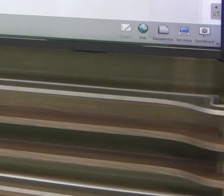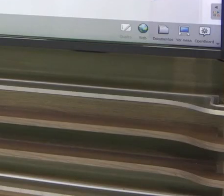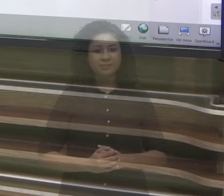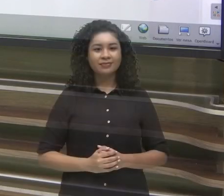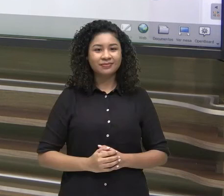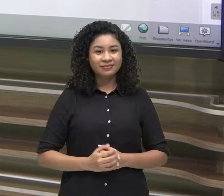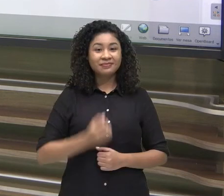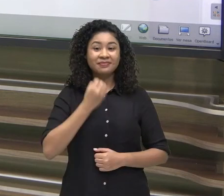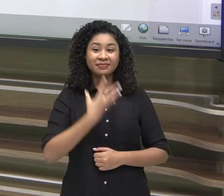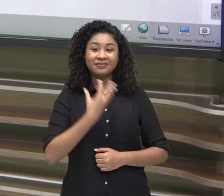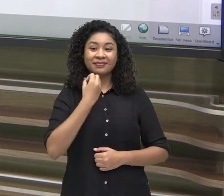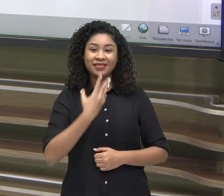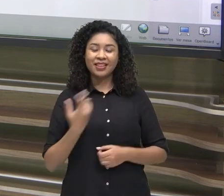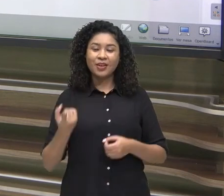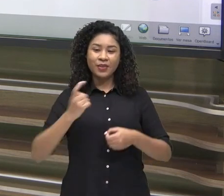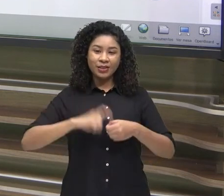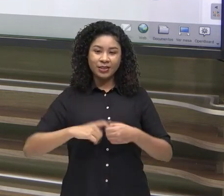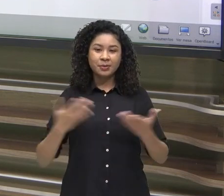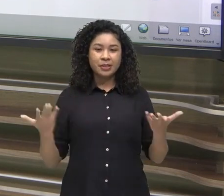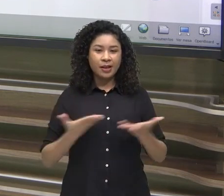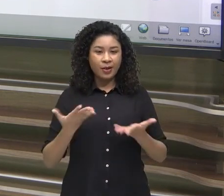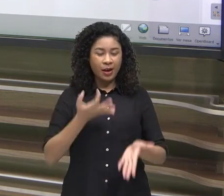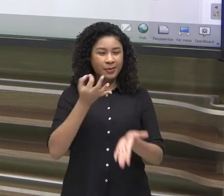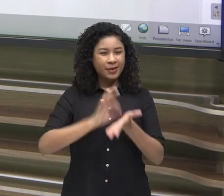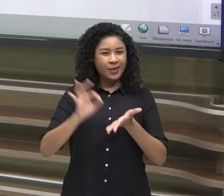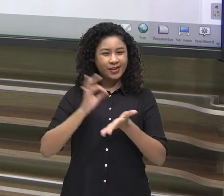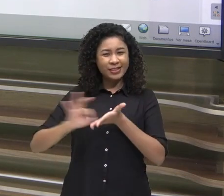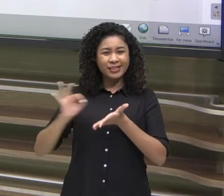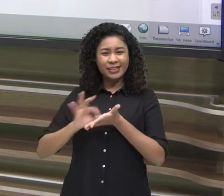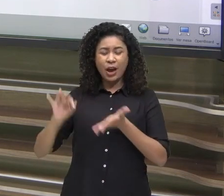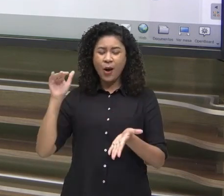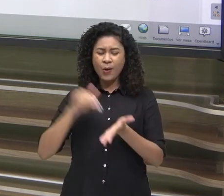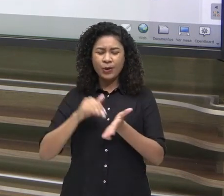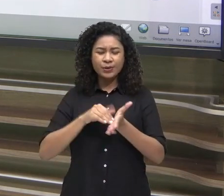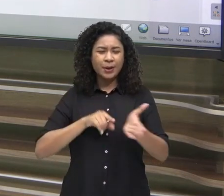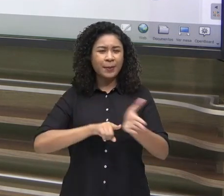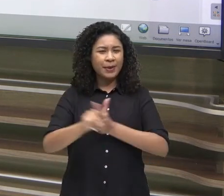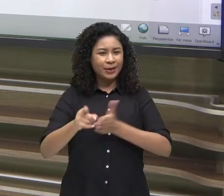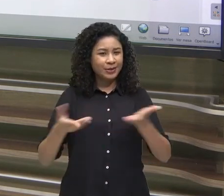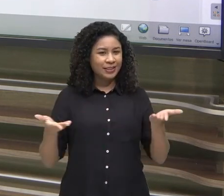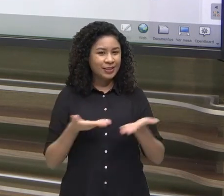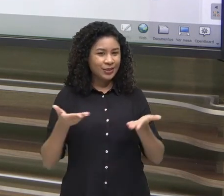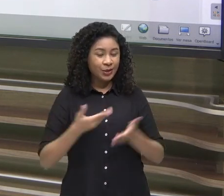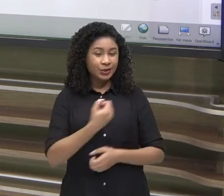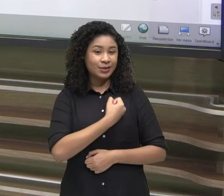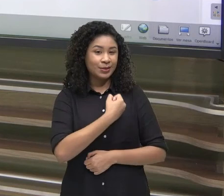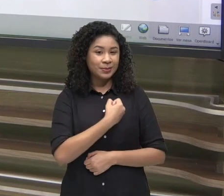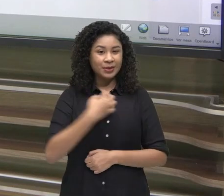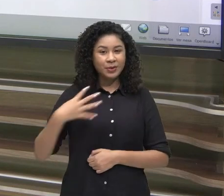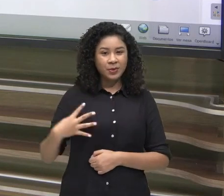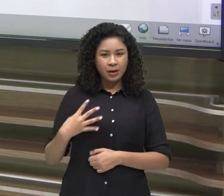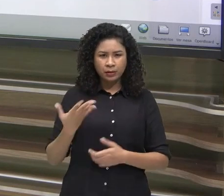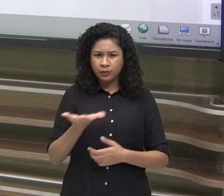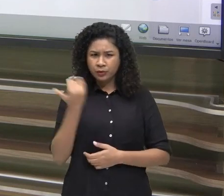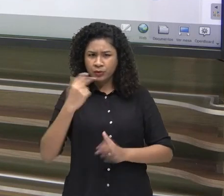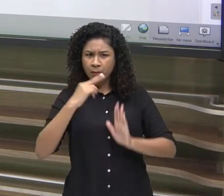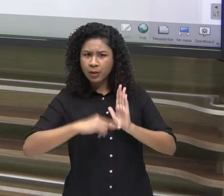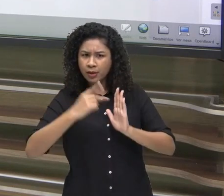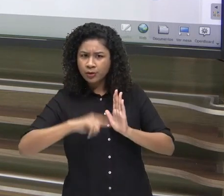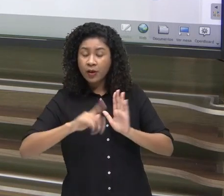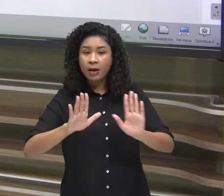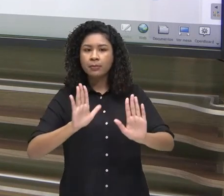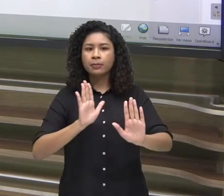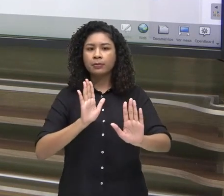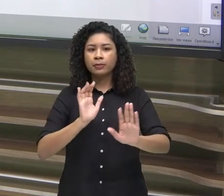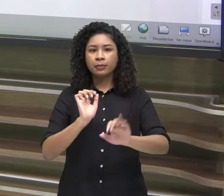Muito bem, estamos de volta agora para fazer a correção da nossa última questão do Praticando, nossa questão de número 4. Vamos relembrar aí a nossa questão? Quer dizer, peraí,